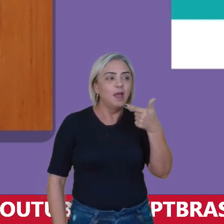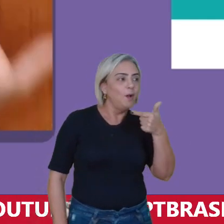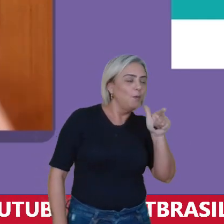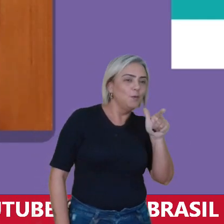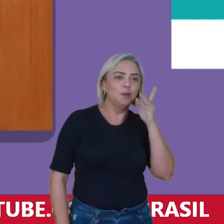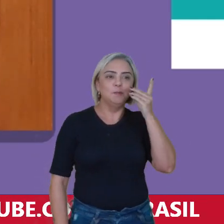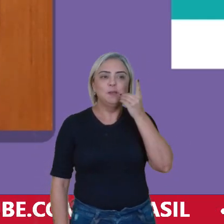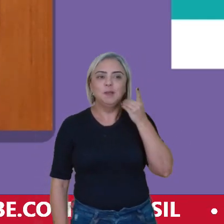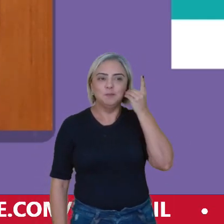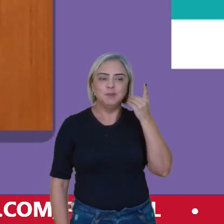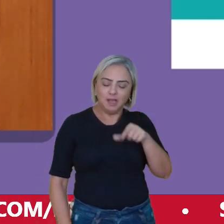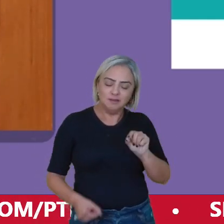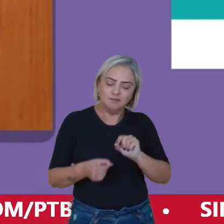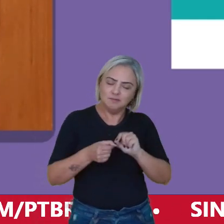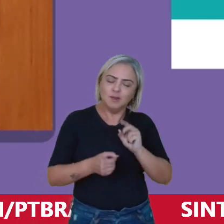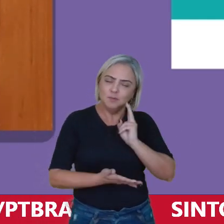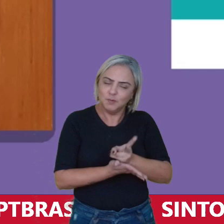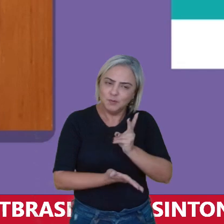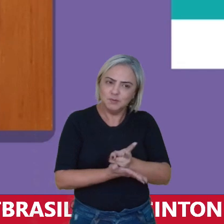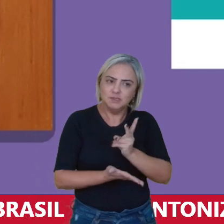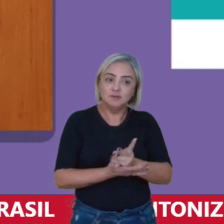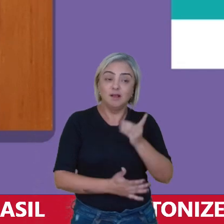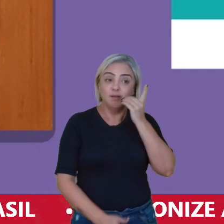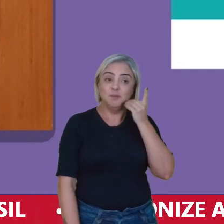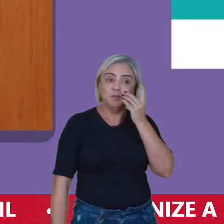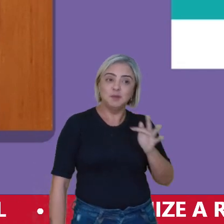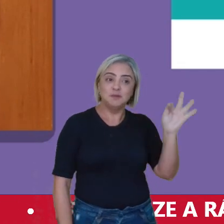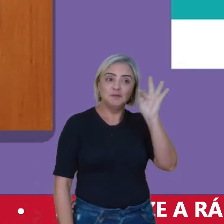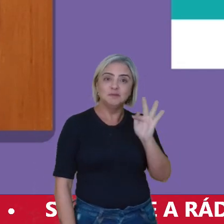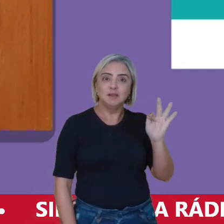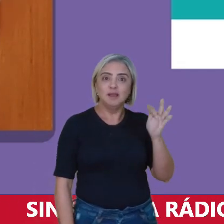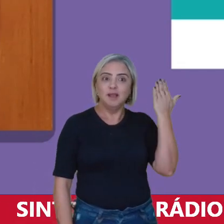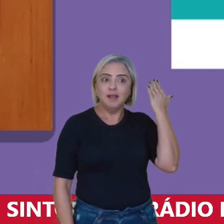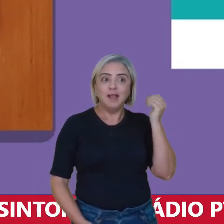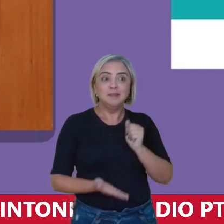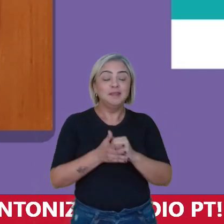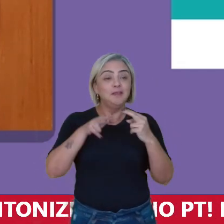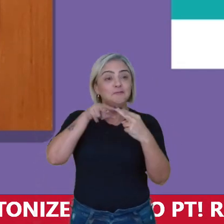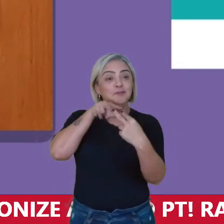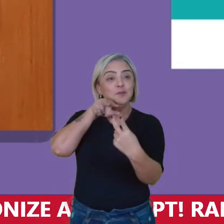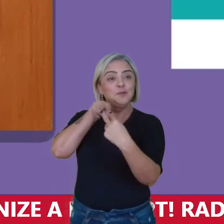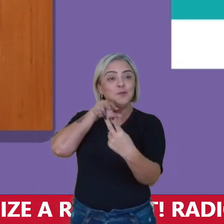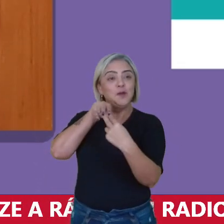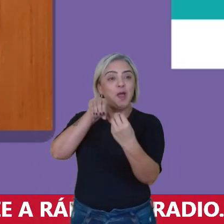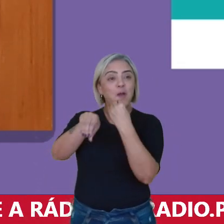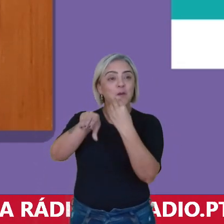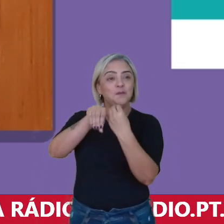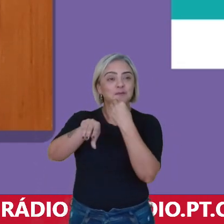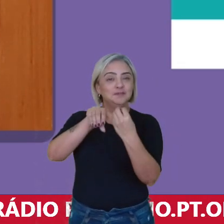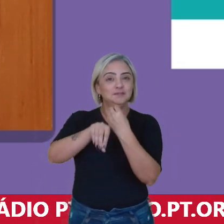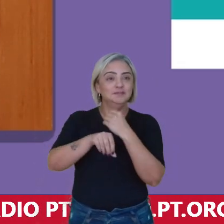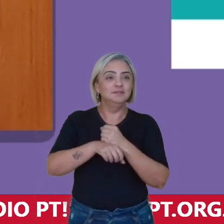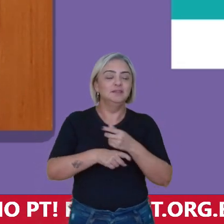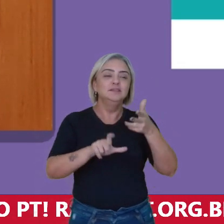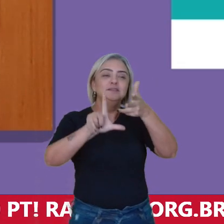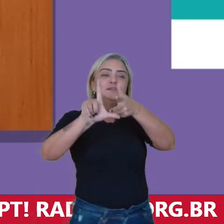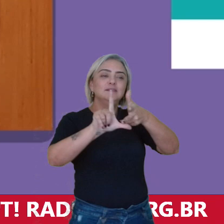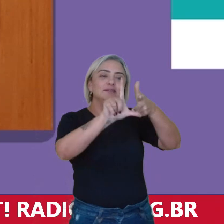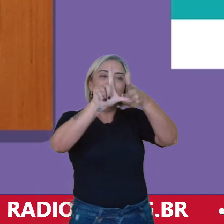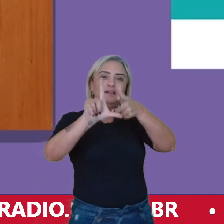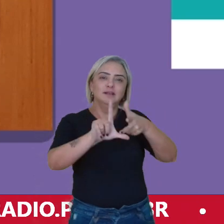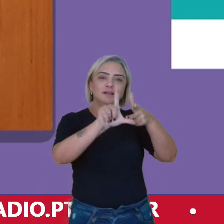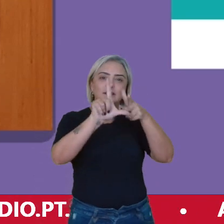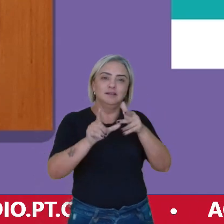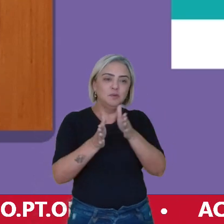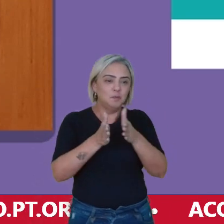campanha e faço hoje como deputada federal. Fiz até uma edição virtual agora, no formato de live, no